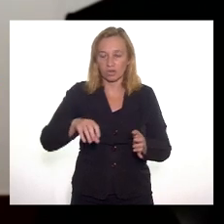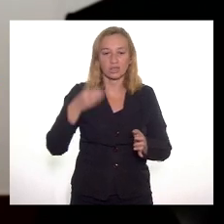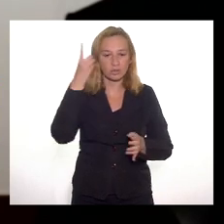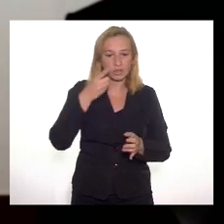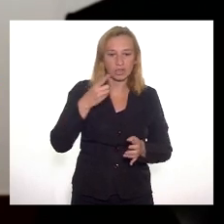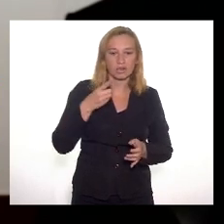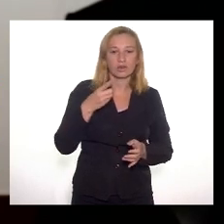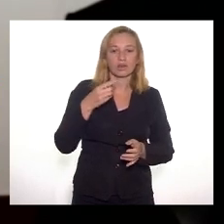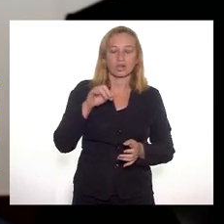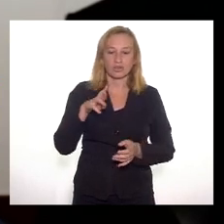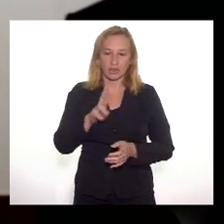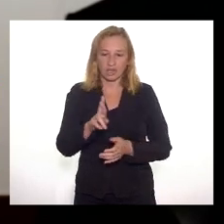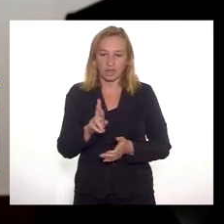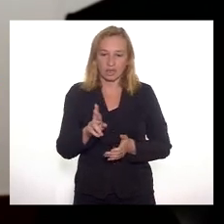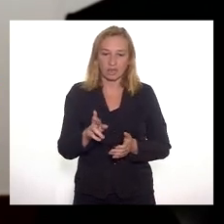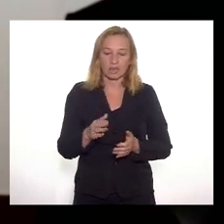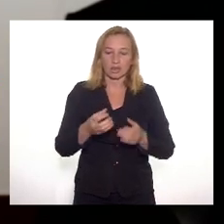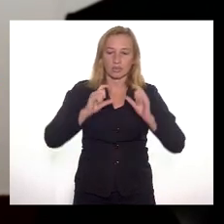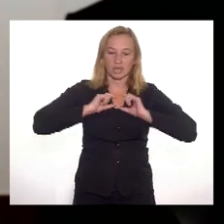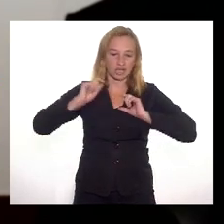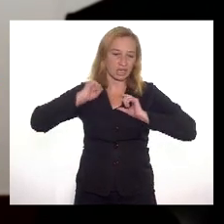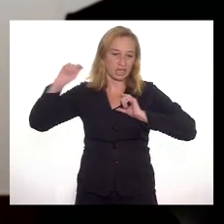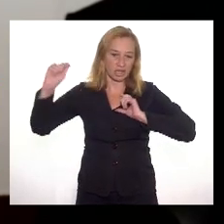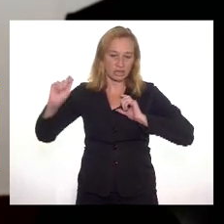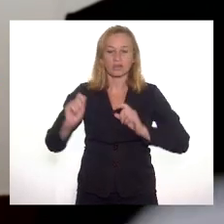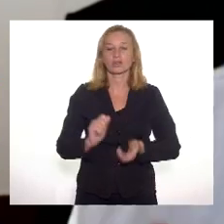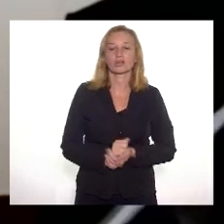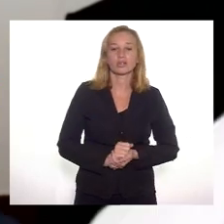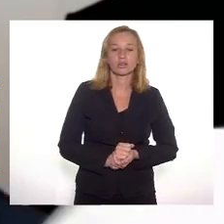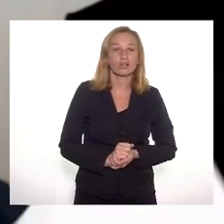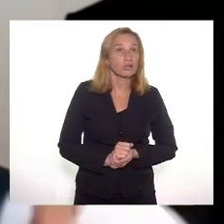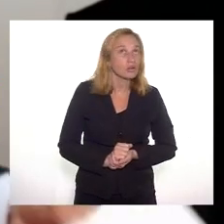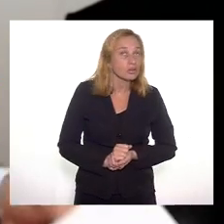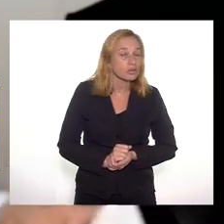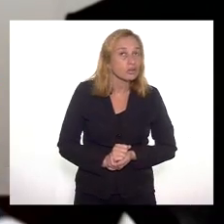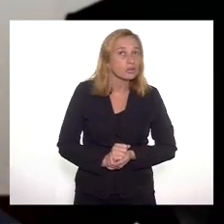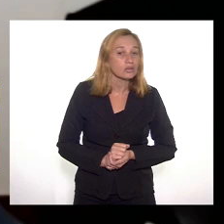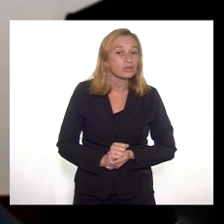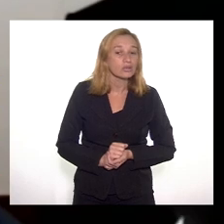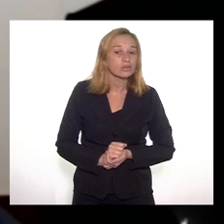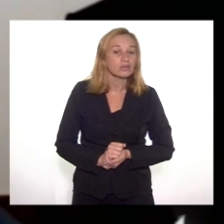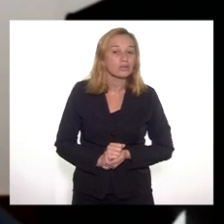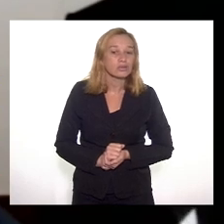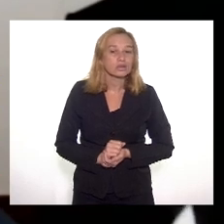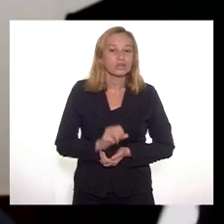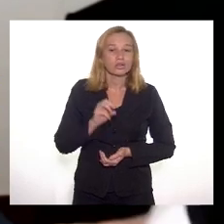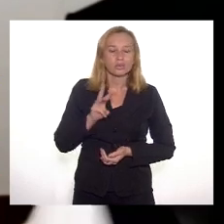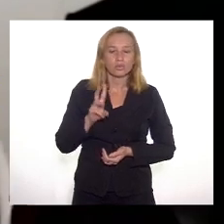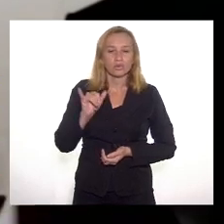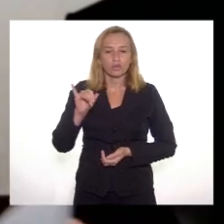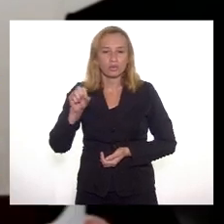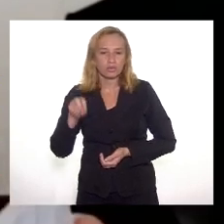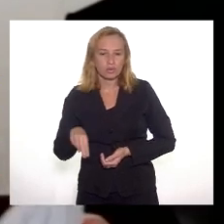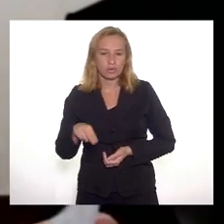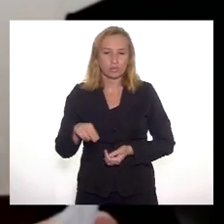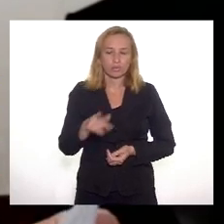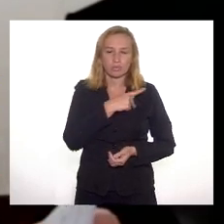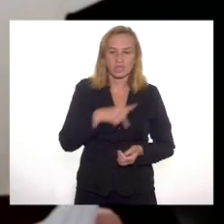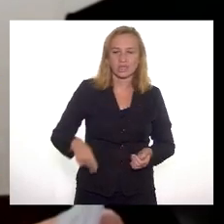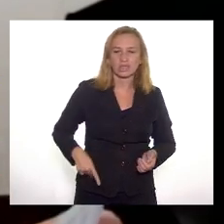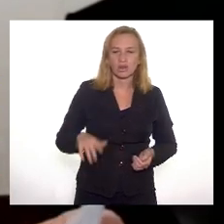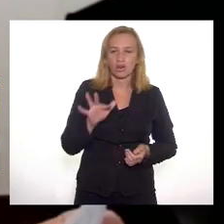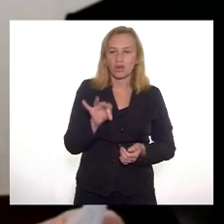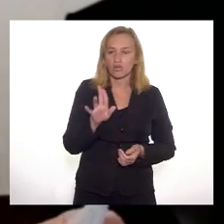Rosenberg Reis, que concede a medalha Tiradentes, respectivo diploma, ao excelentíssimo senhor Wilson Lino da Silva, presidente da